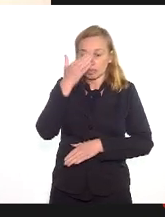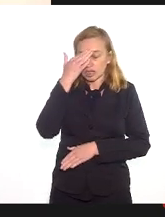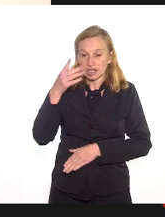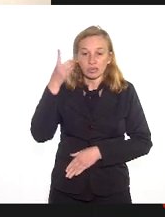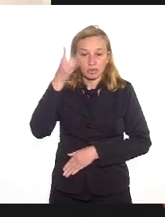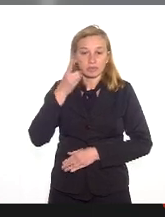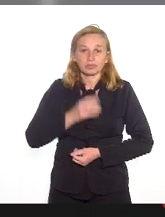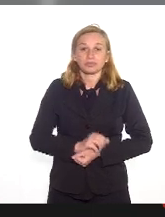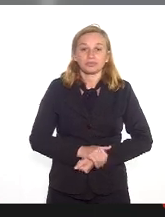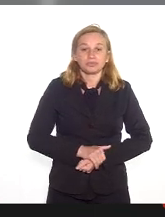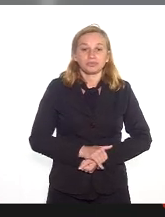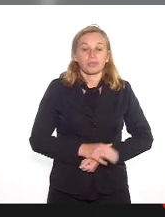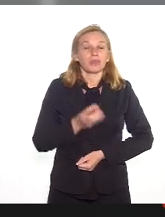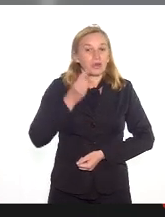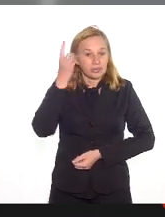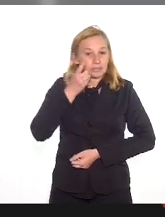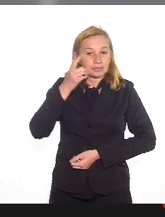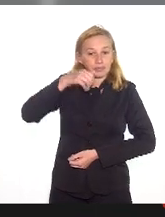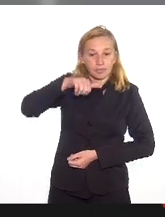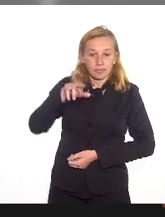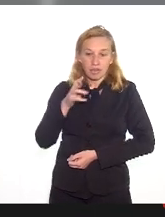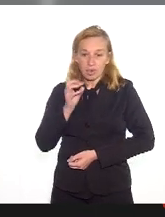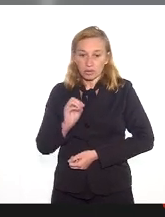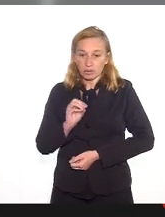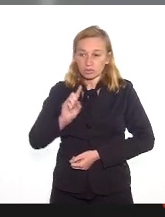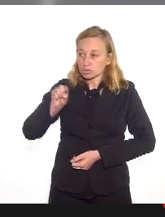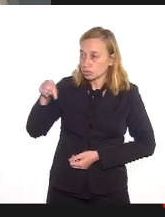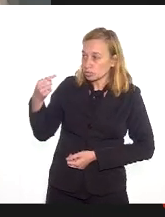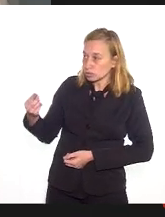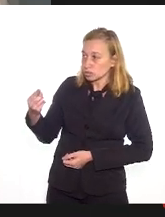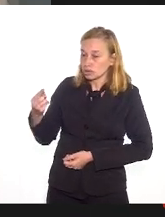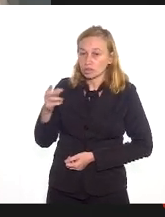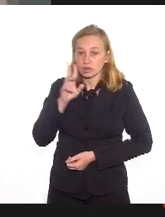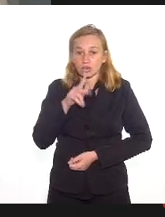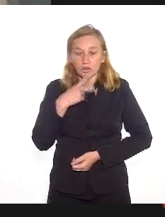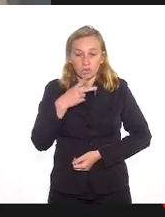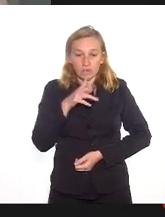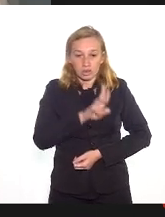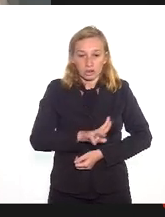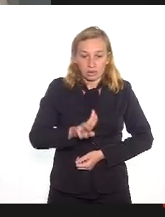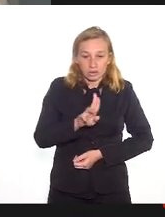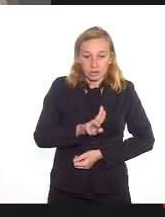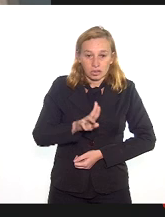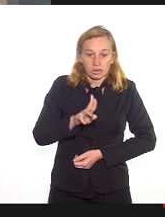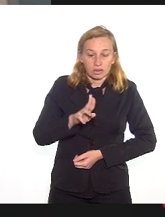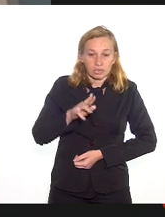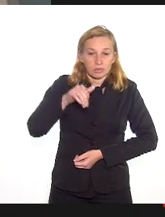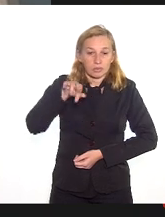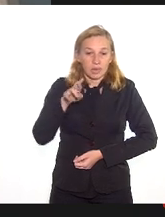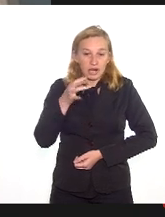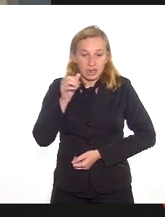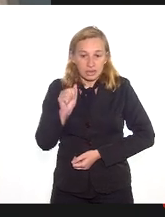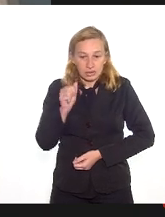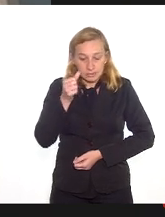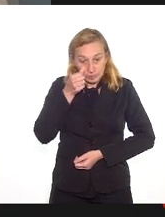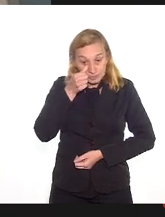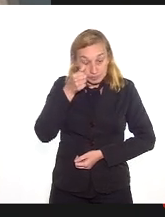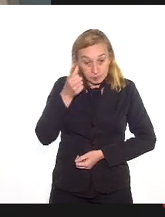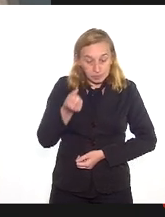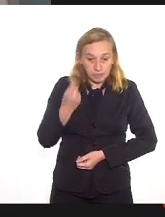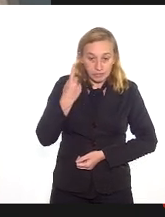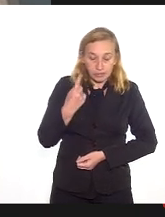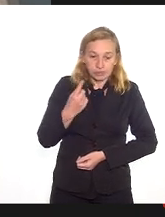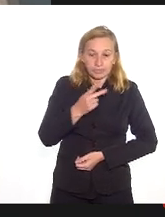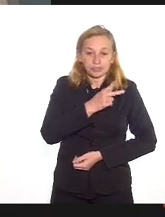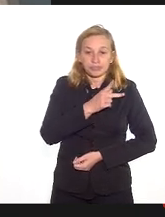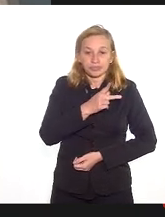deputado. Obrigado, doutor Mauro. A próxima, eu vou fazer uso da palavra, é a doutora Magda Chambriard, ex-presidente da ANP